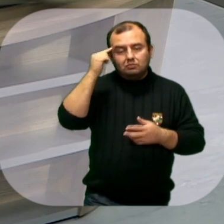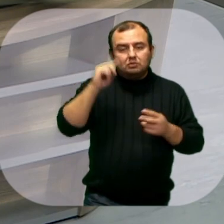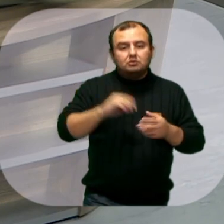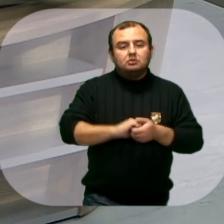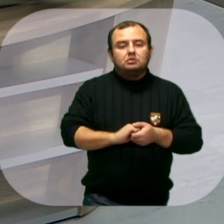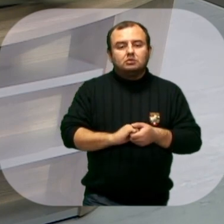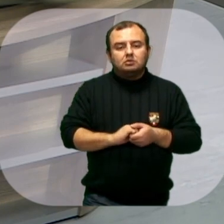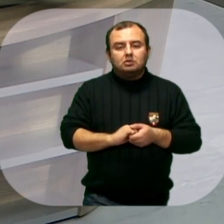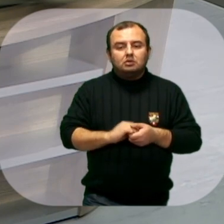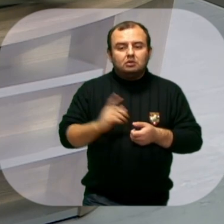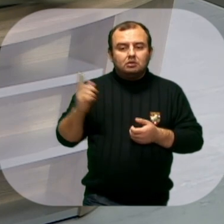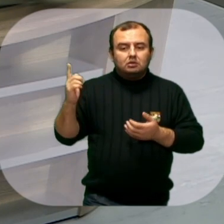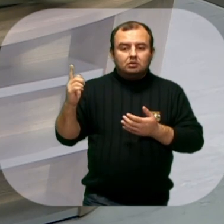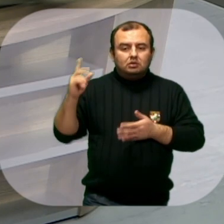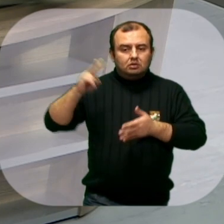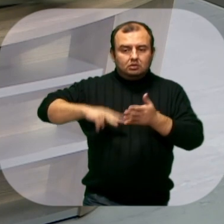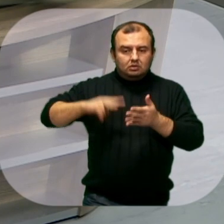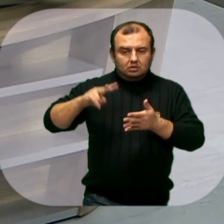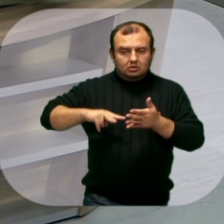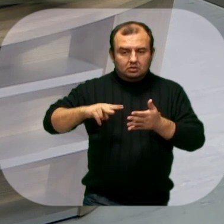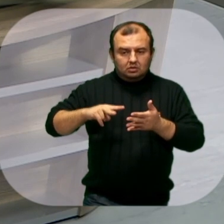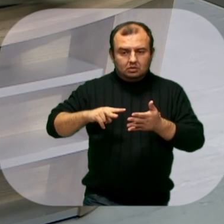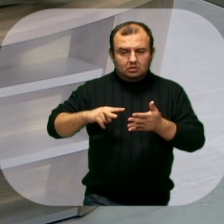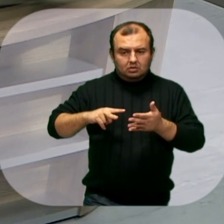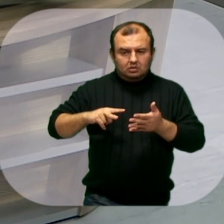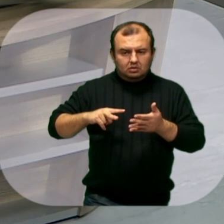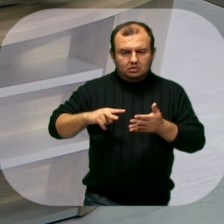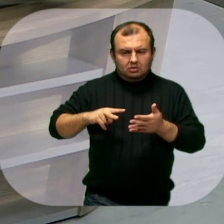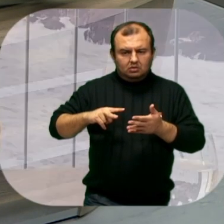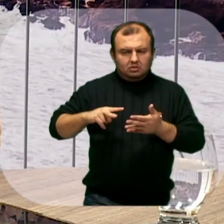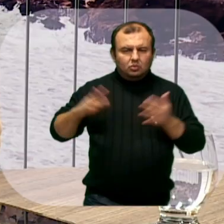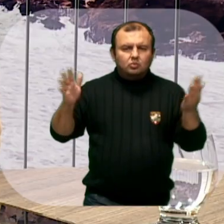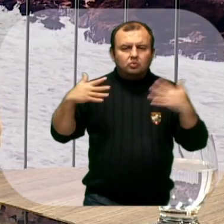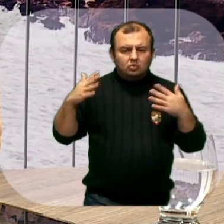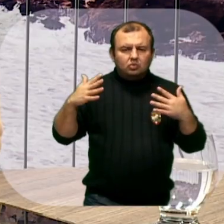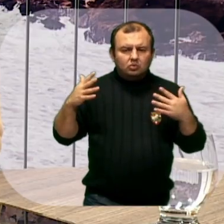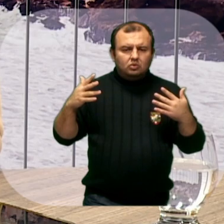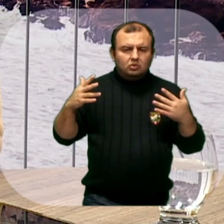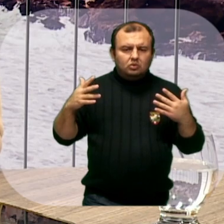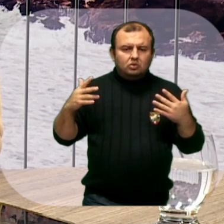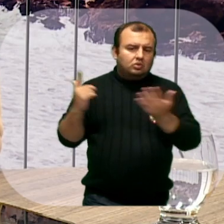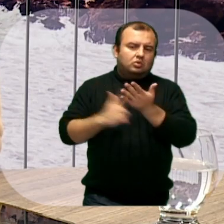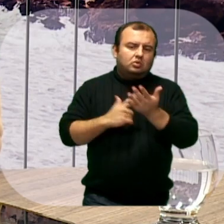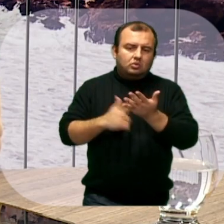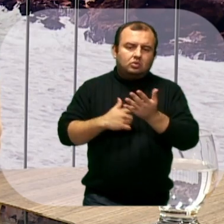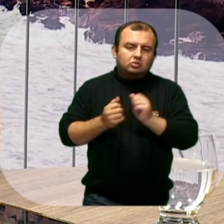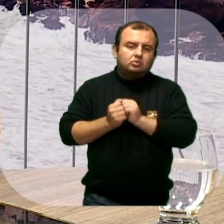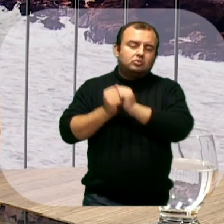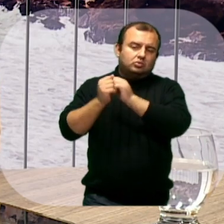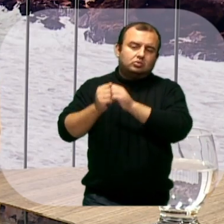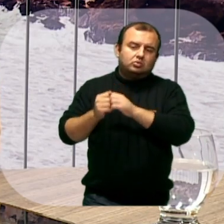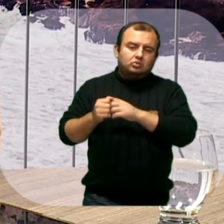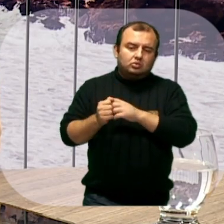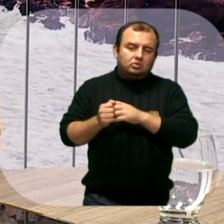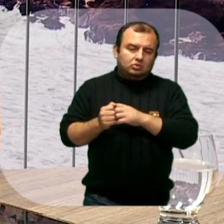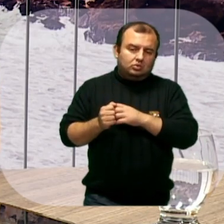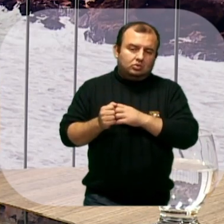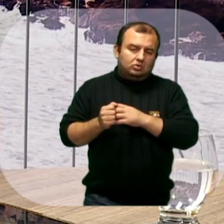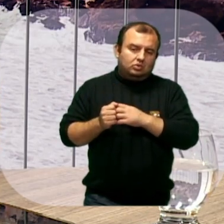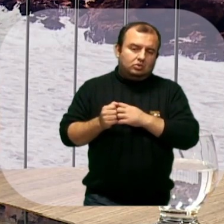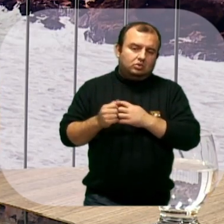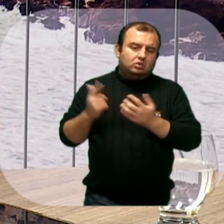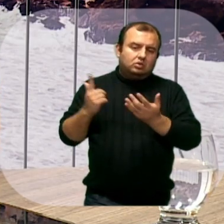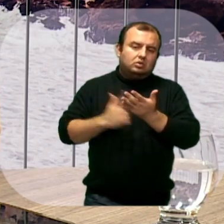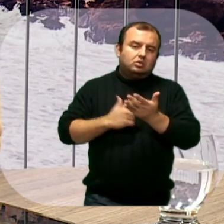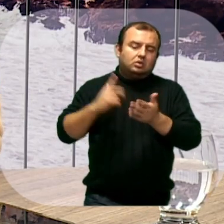visão. E eu li... Acho que foi o quê? No verão. A gente sempre acaba levando um livrinho para... Porque eu acabo lendo